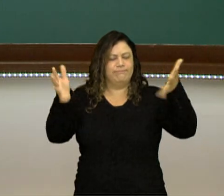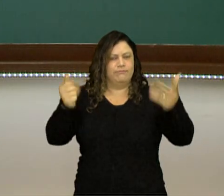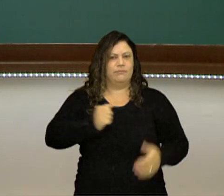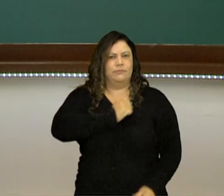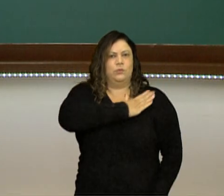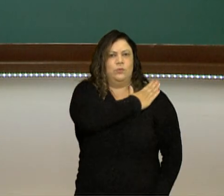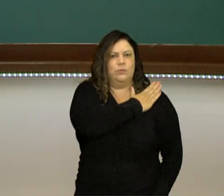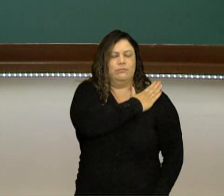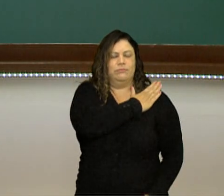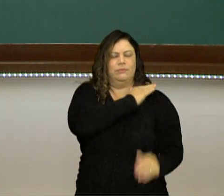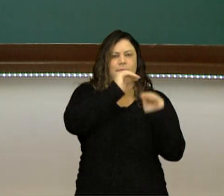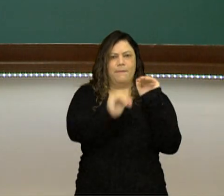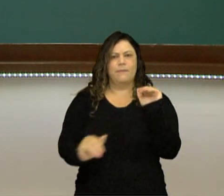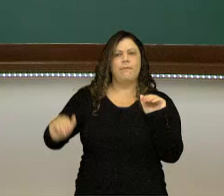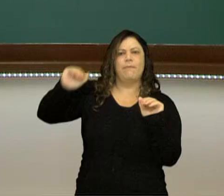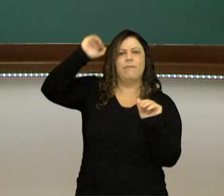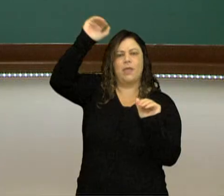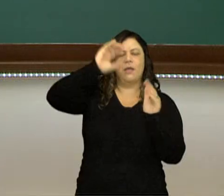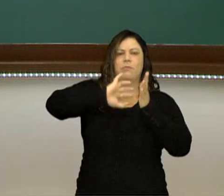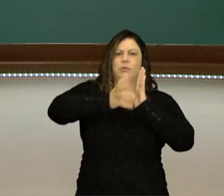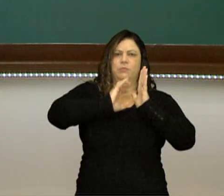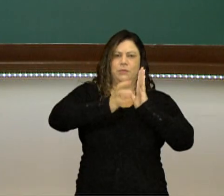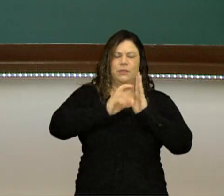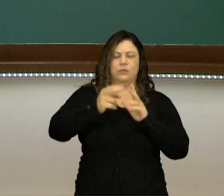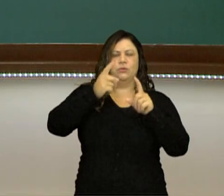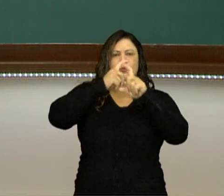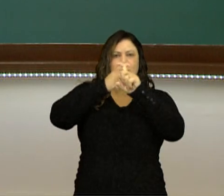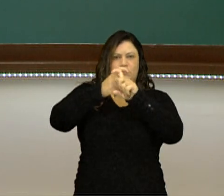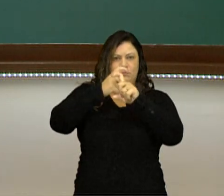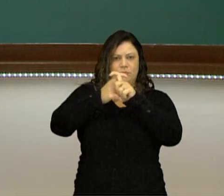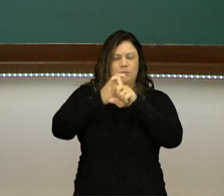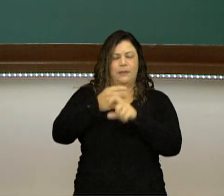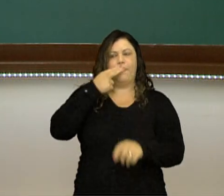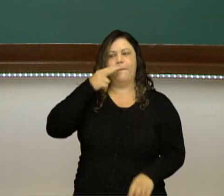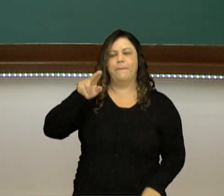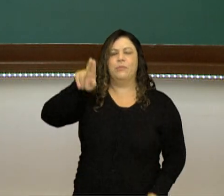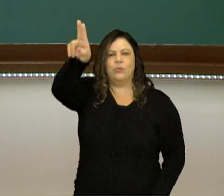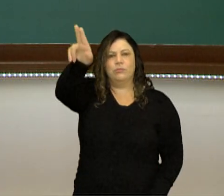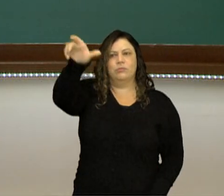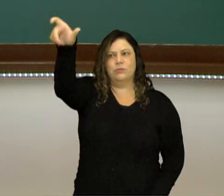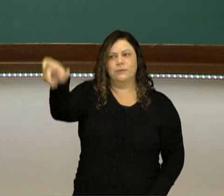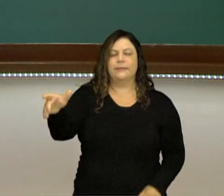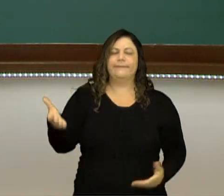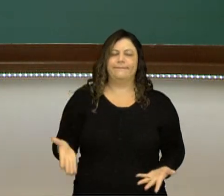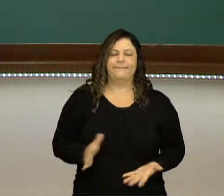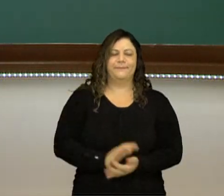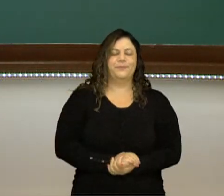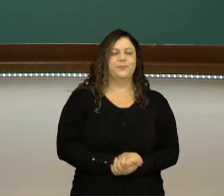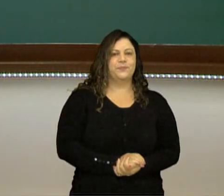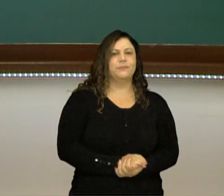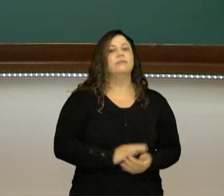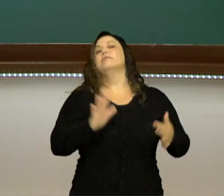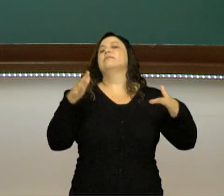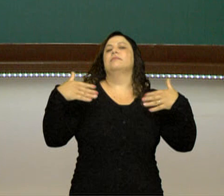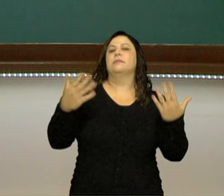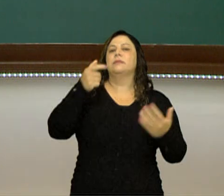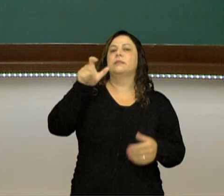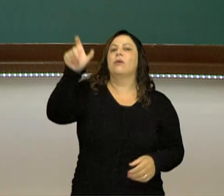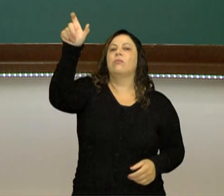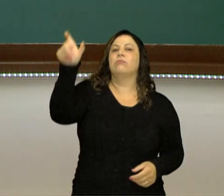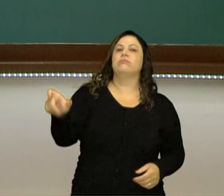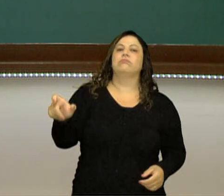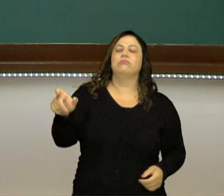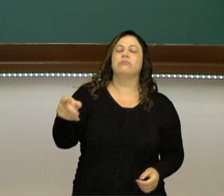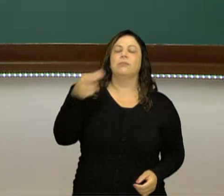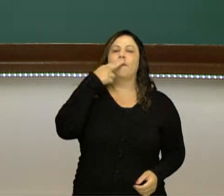extremado que vai ser levado a vigor pelo Partido Nazista Alemão e por Adolf Hitler. Então, Hitler ele vai ter que